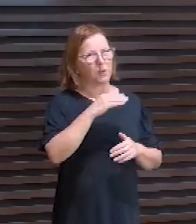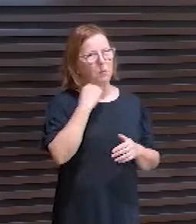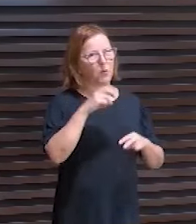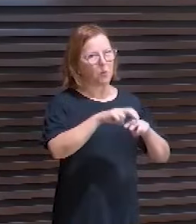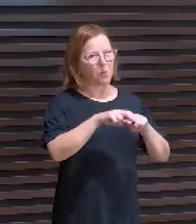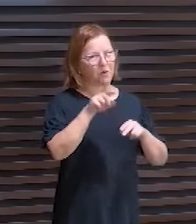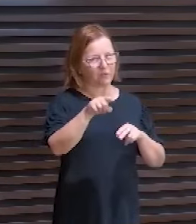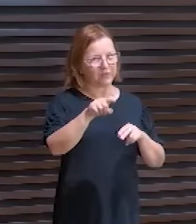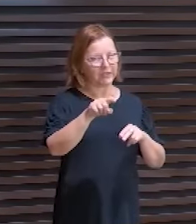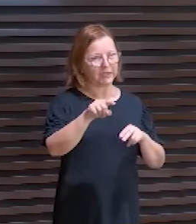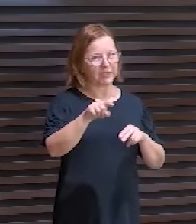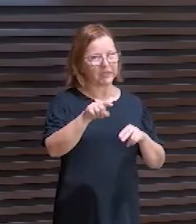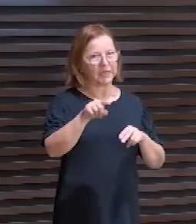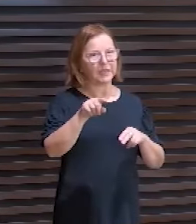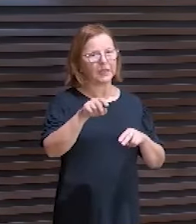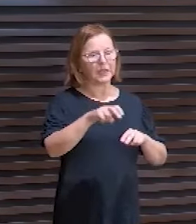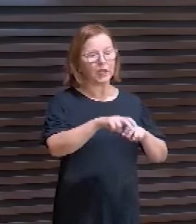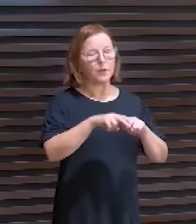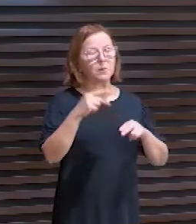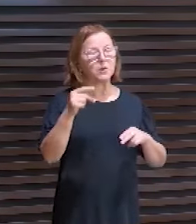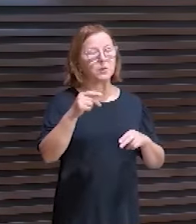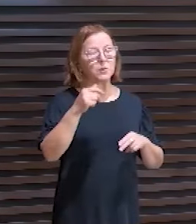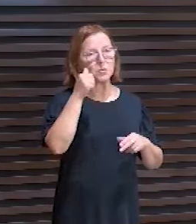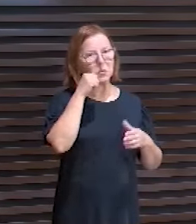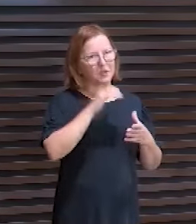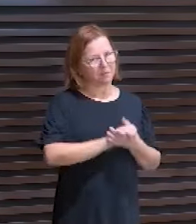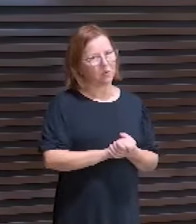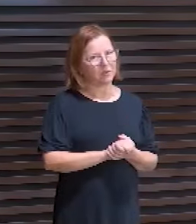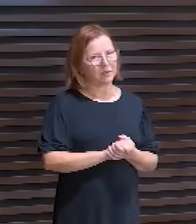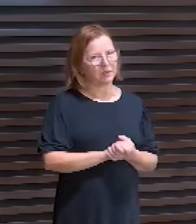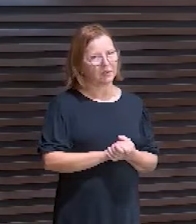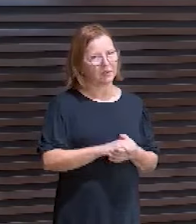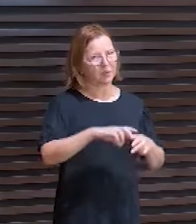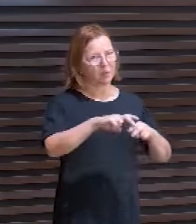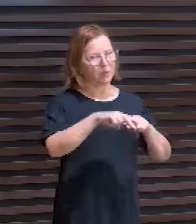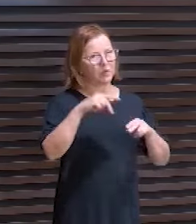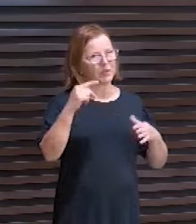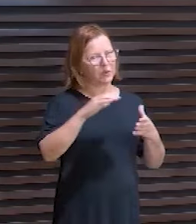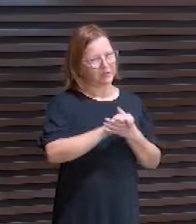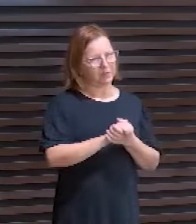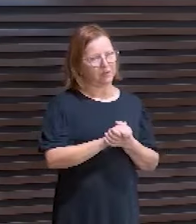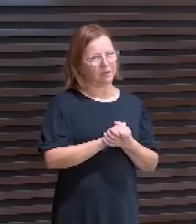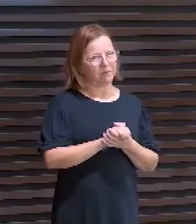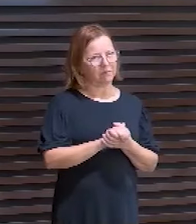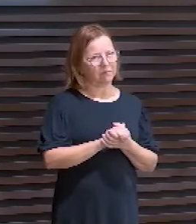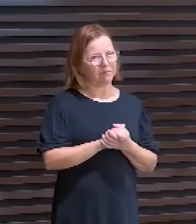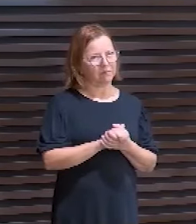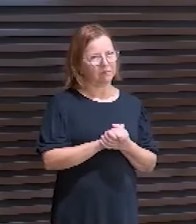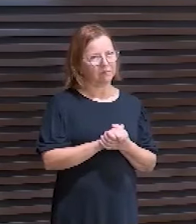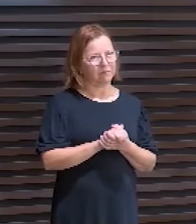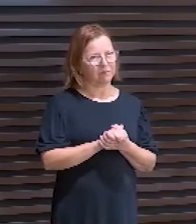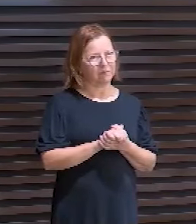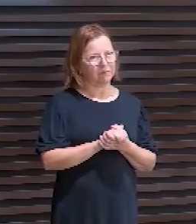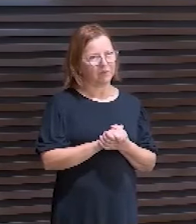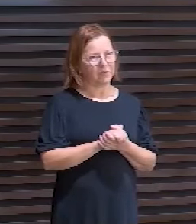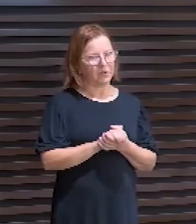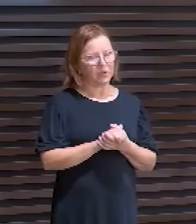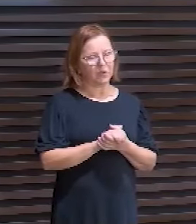esposa pelo seu relacionamento será que tudo que tá na Bíblia não serve para